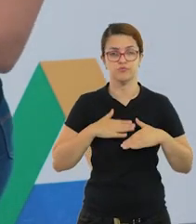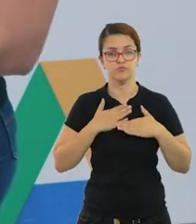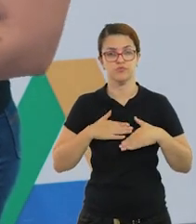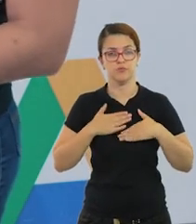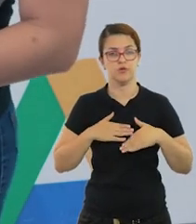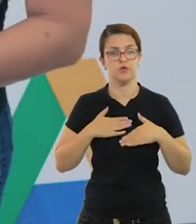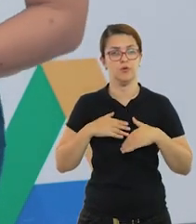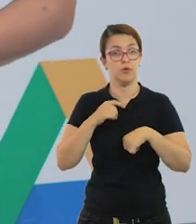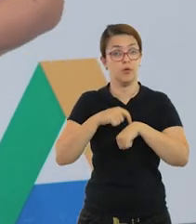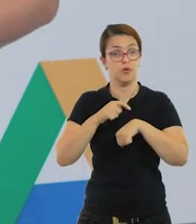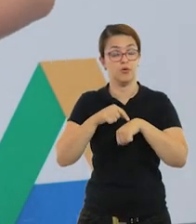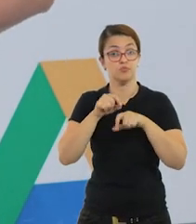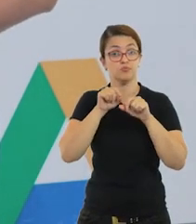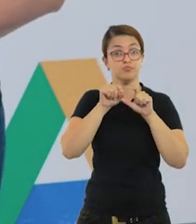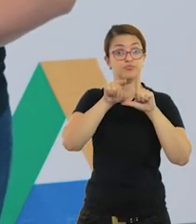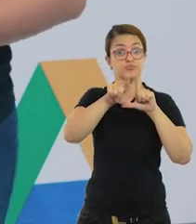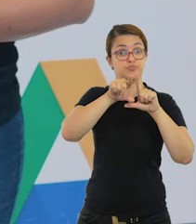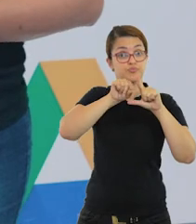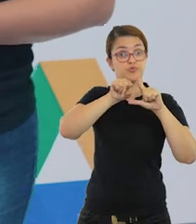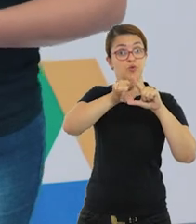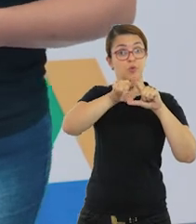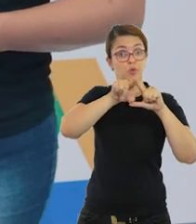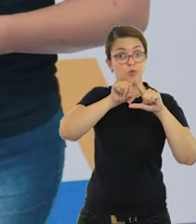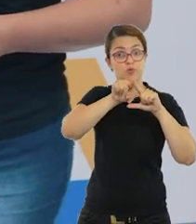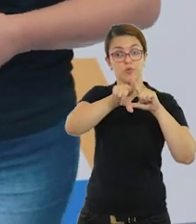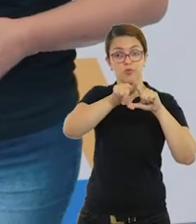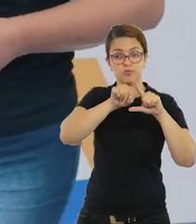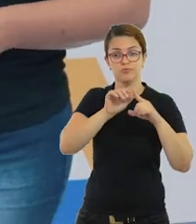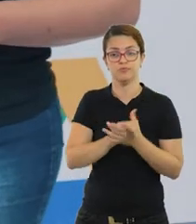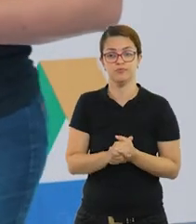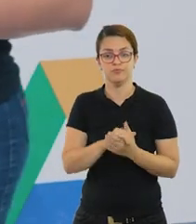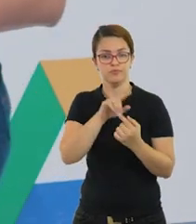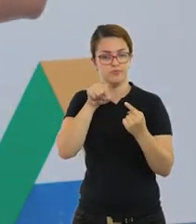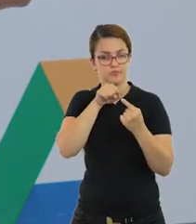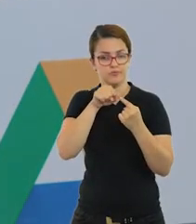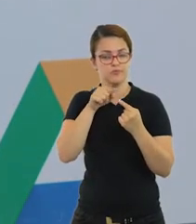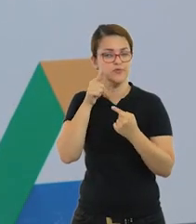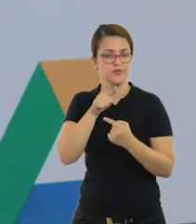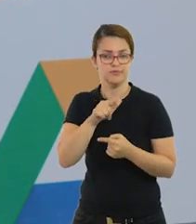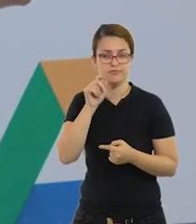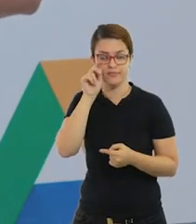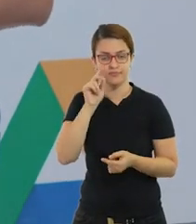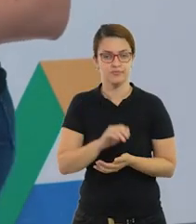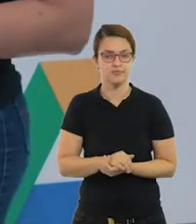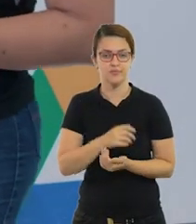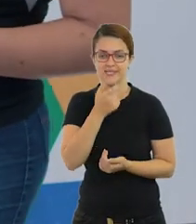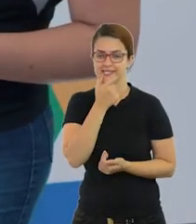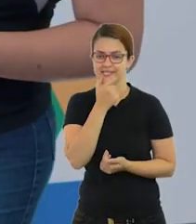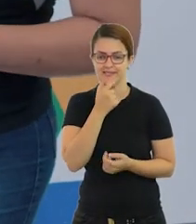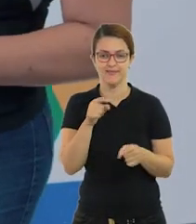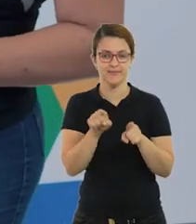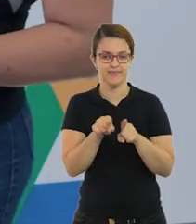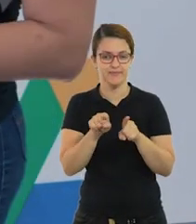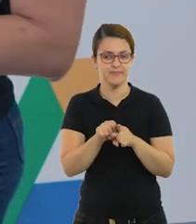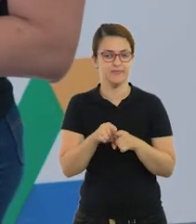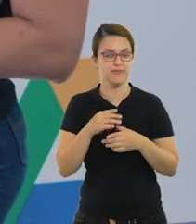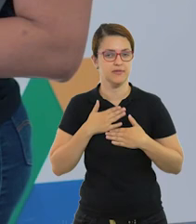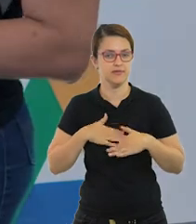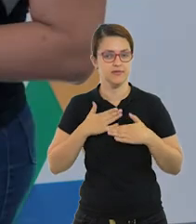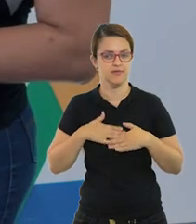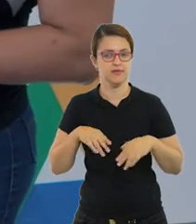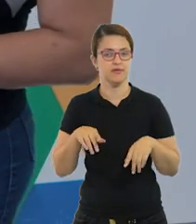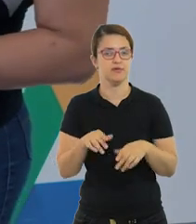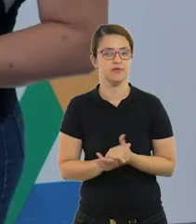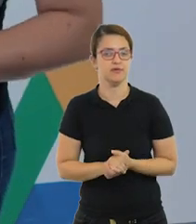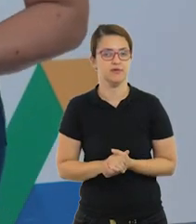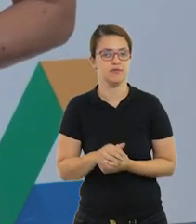com tranquilidade, o relógio cuco de vocês, e vocês atingem o objetivo da professora de arte. Inglês também está